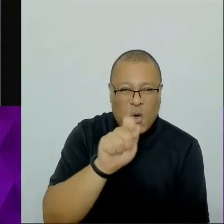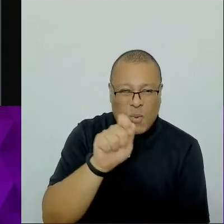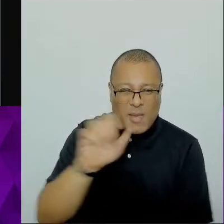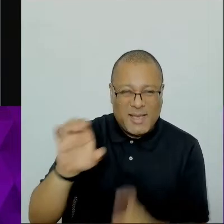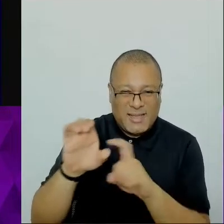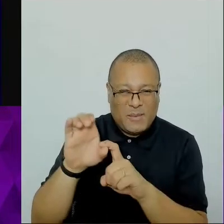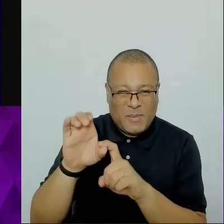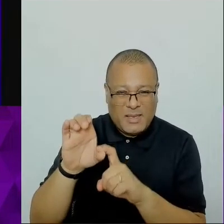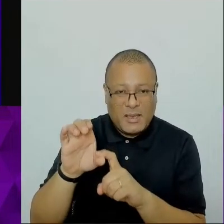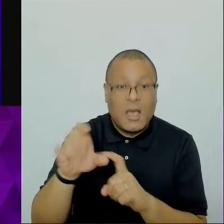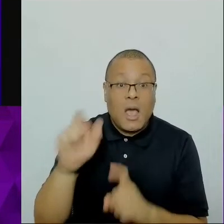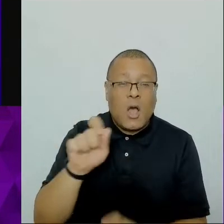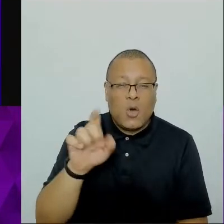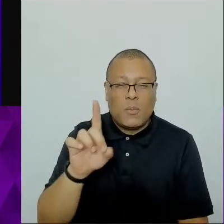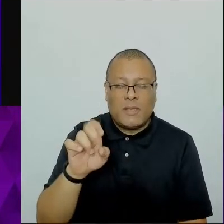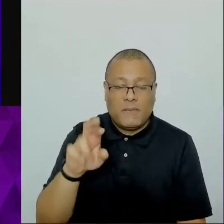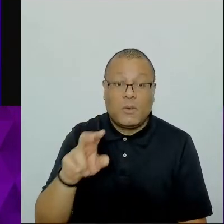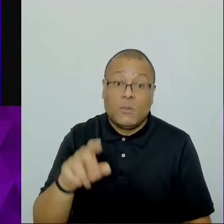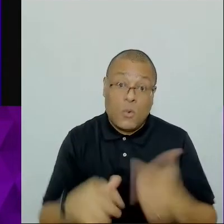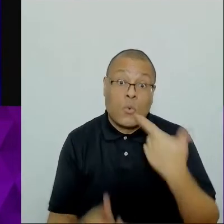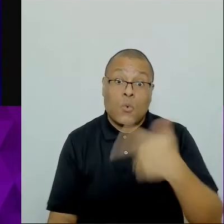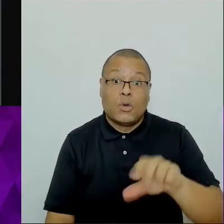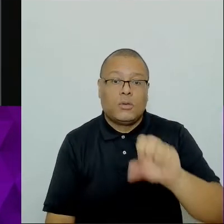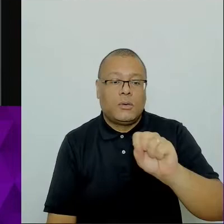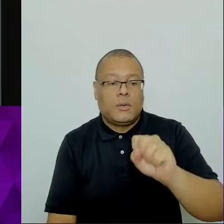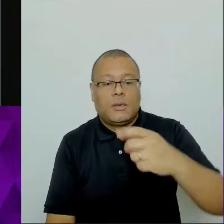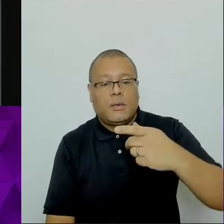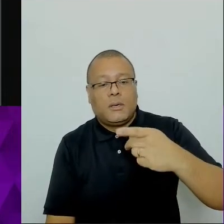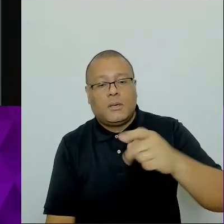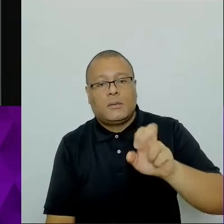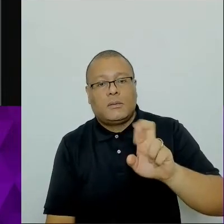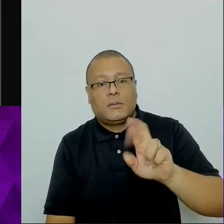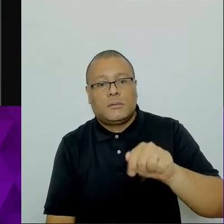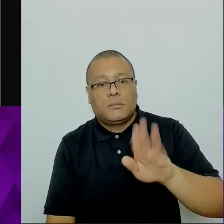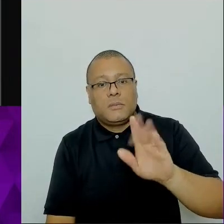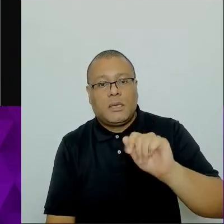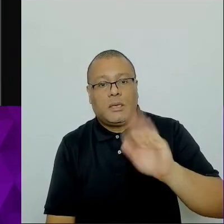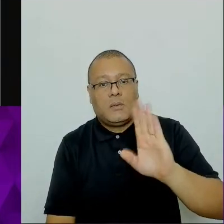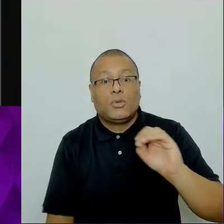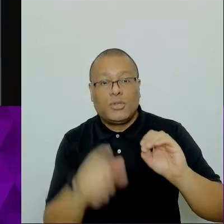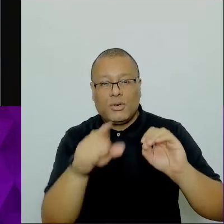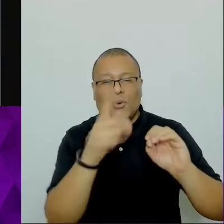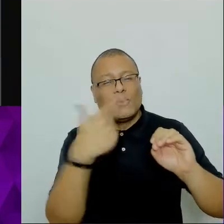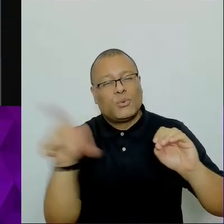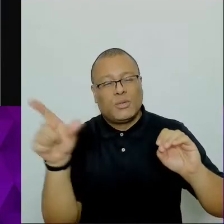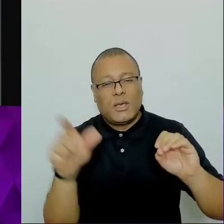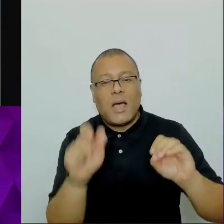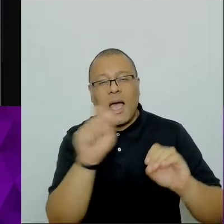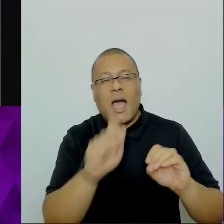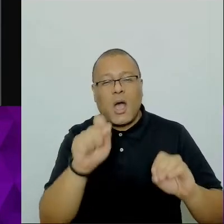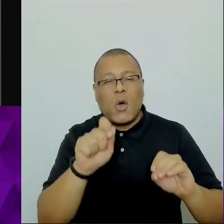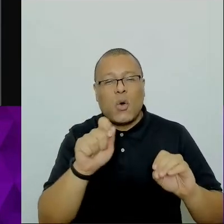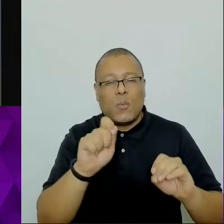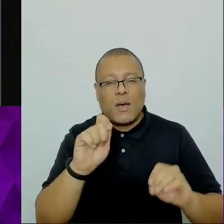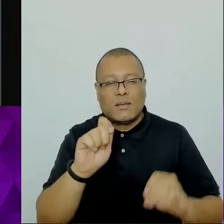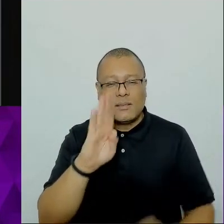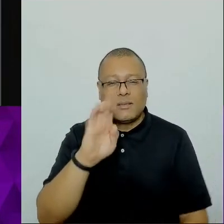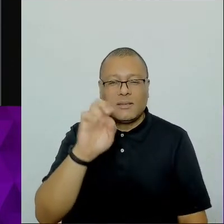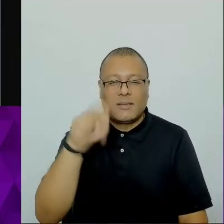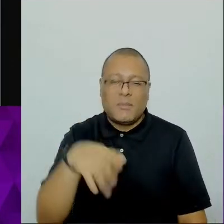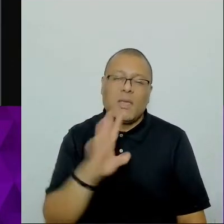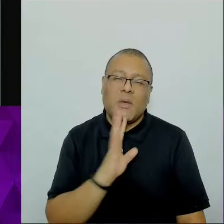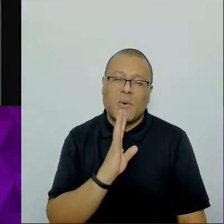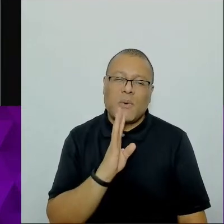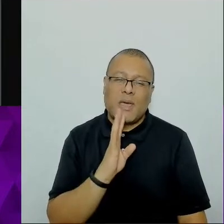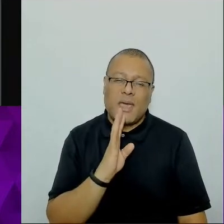usa o CDI, e o Spring Boot é dessa maneira aqui com o @bin, que quem já programa em Spring